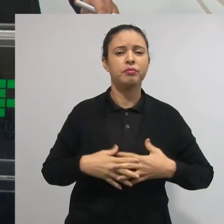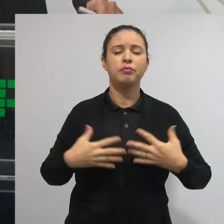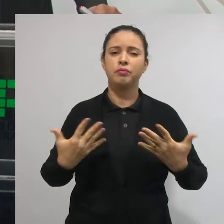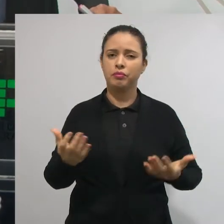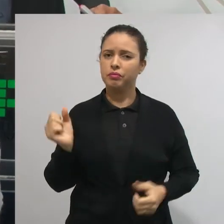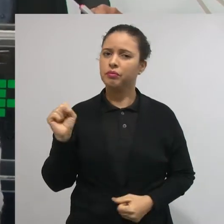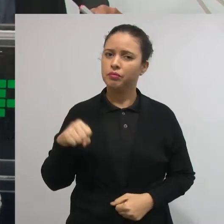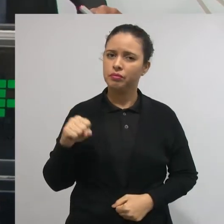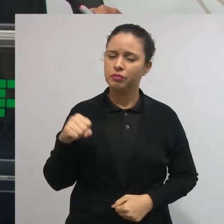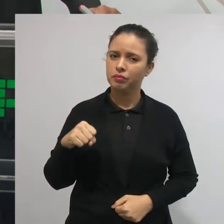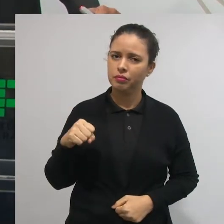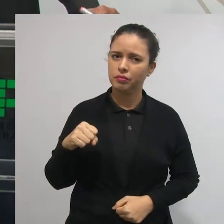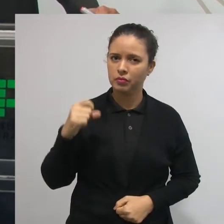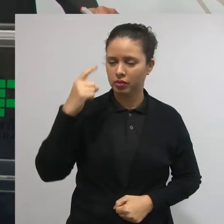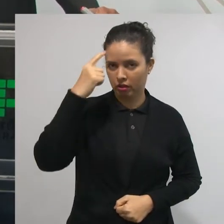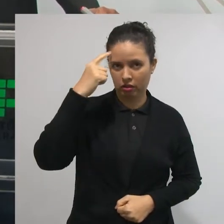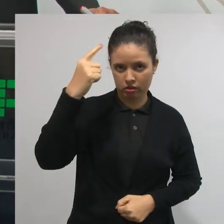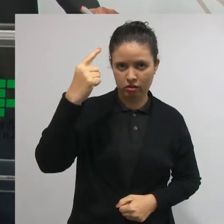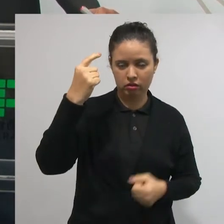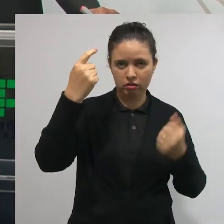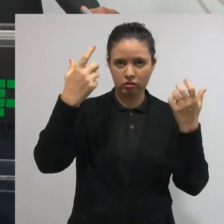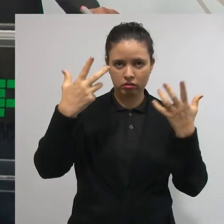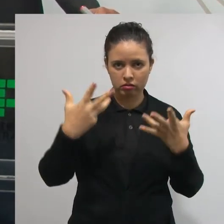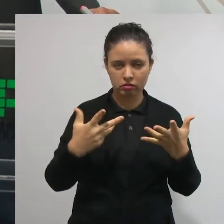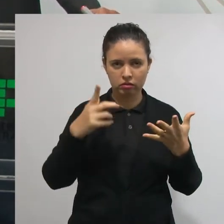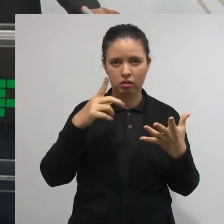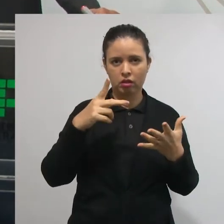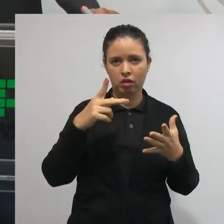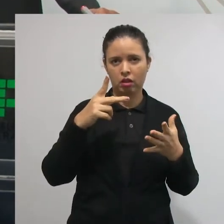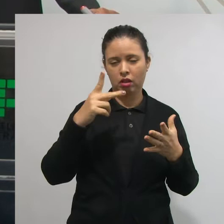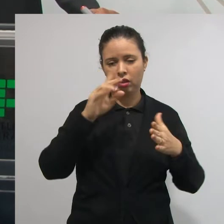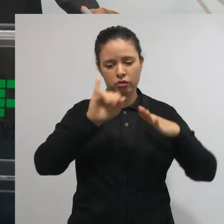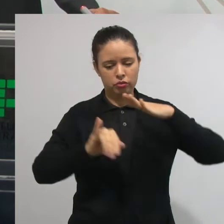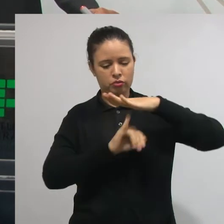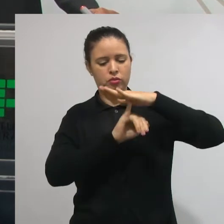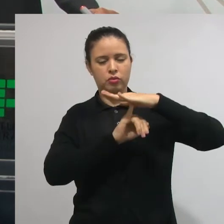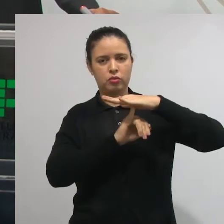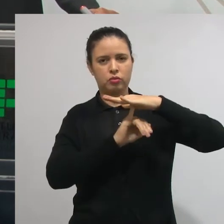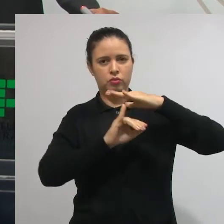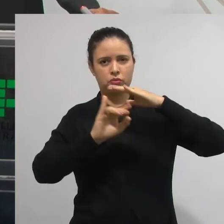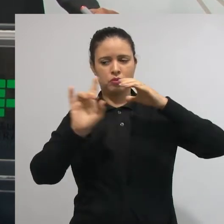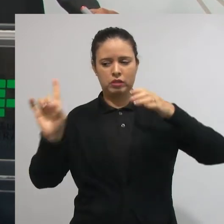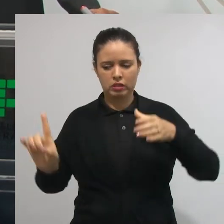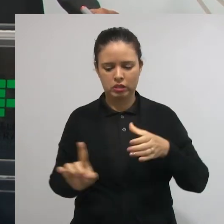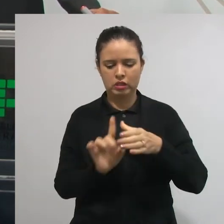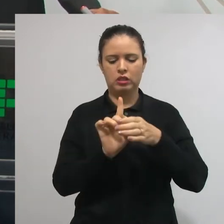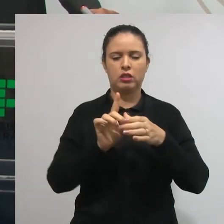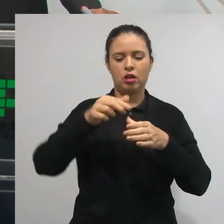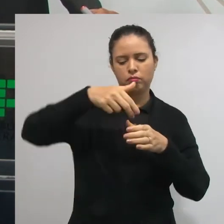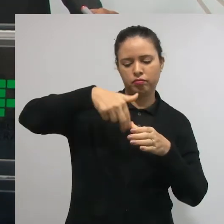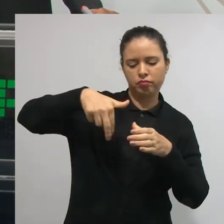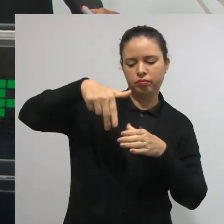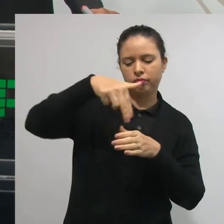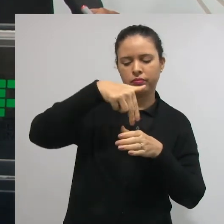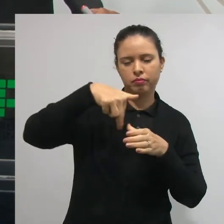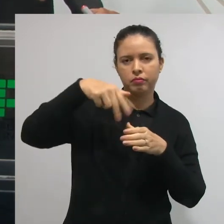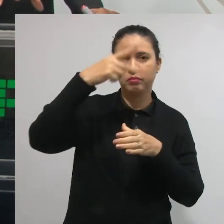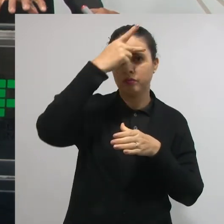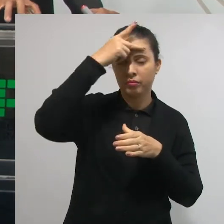Sim. Lembra que nós falamos que ela é composta por pessoas e essas pessoas